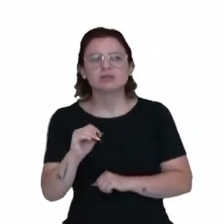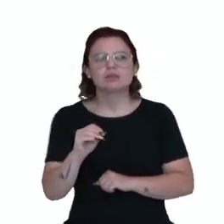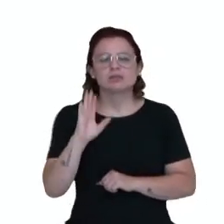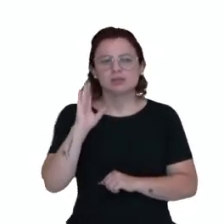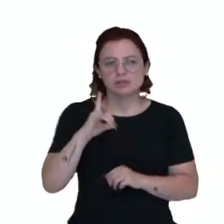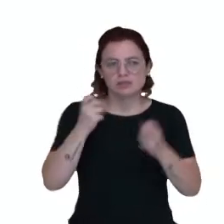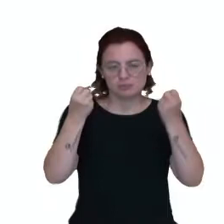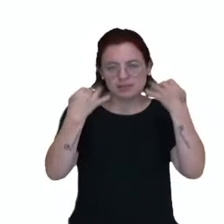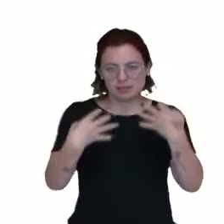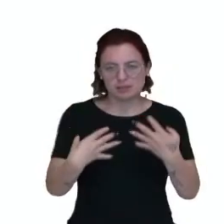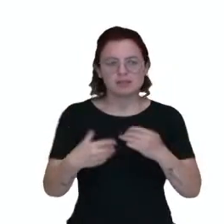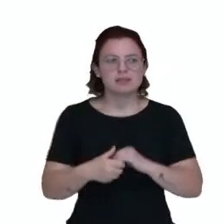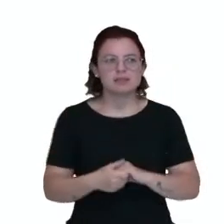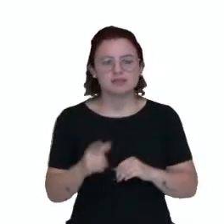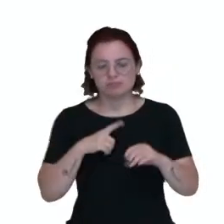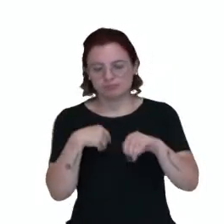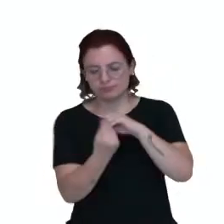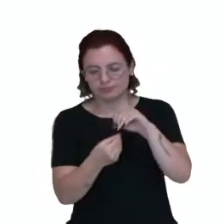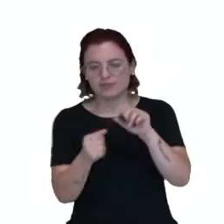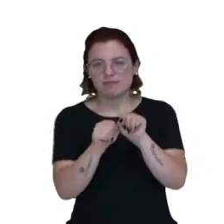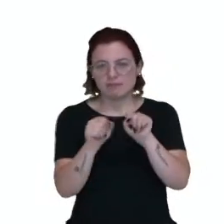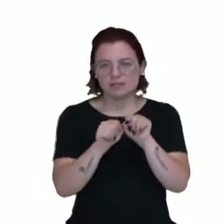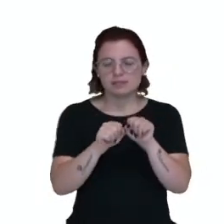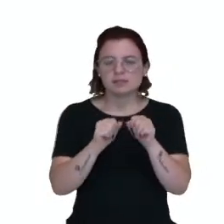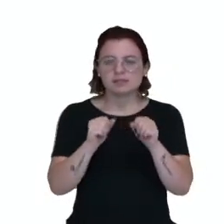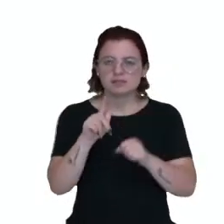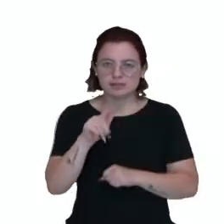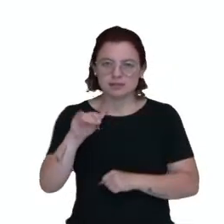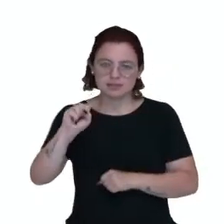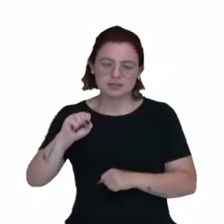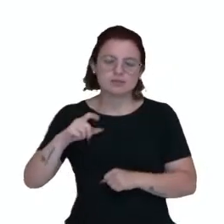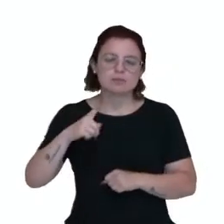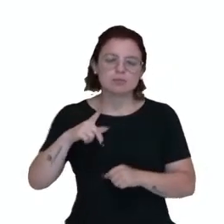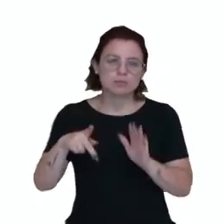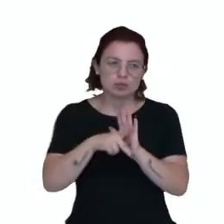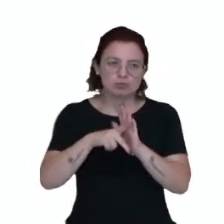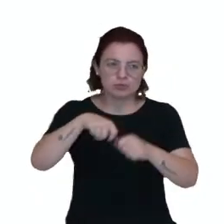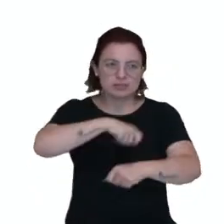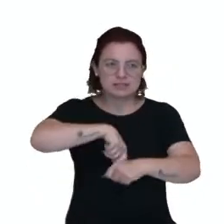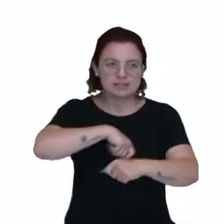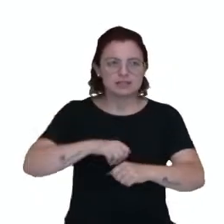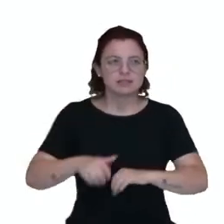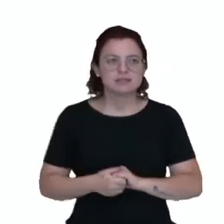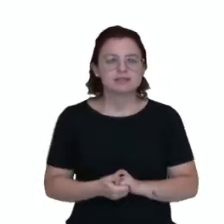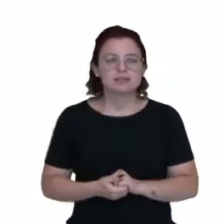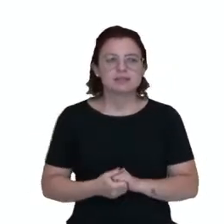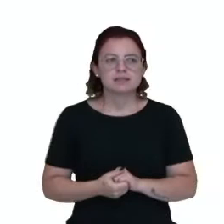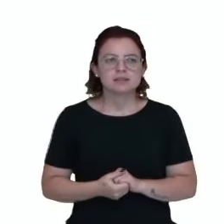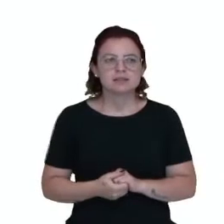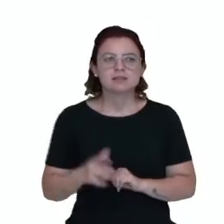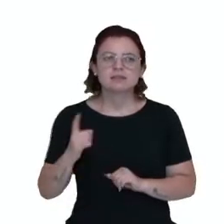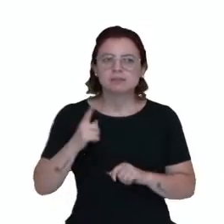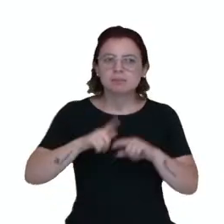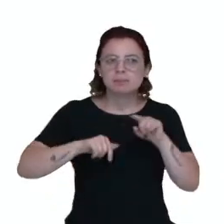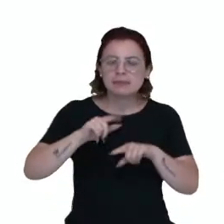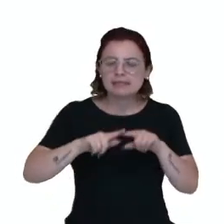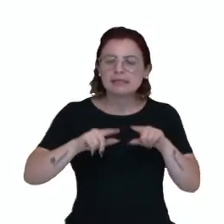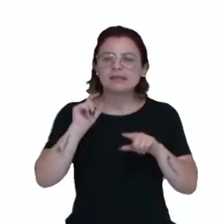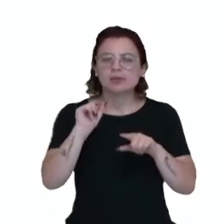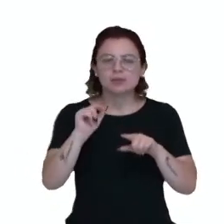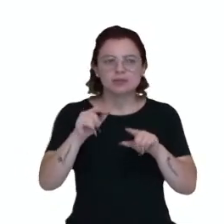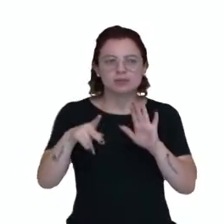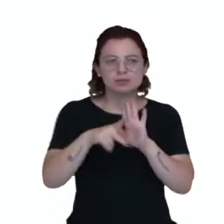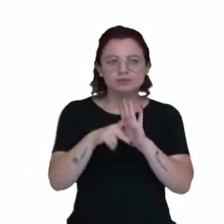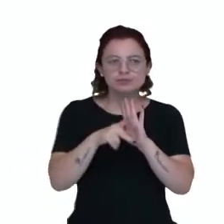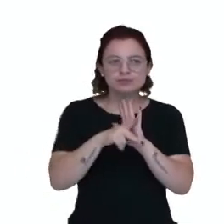disse, compõe o gás de cozinha, o gás liquefeito de petróleo. É a matéria-prima na produção